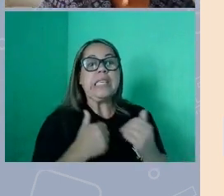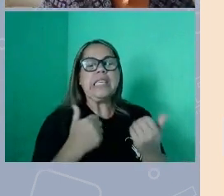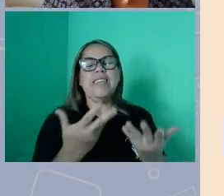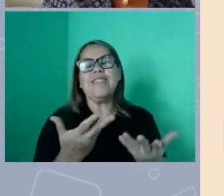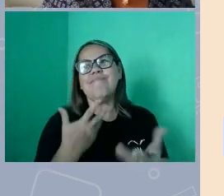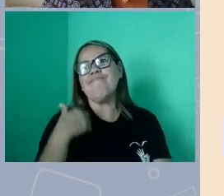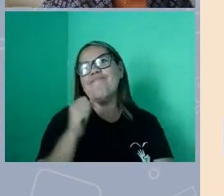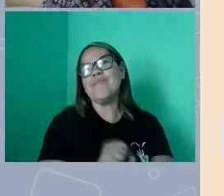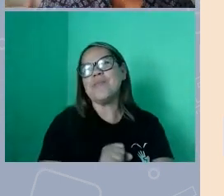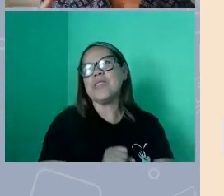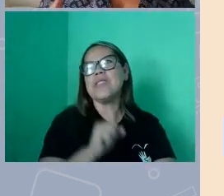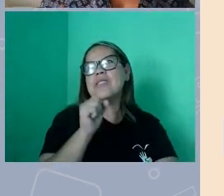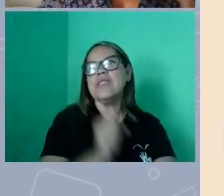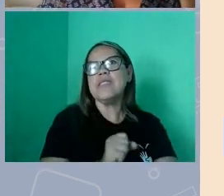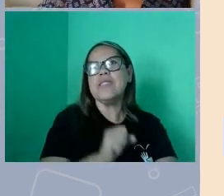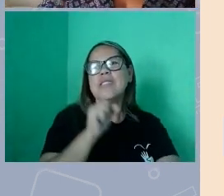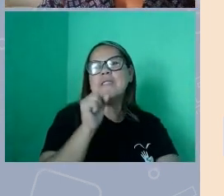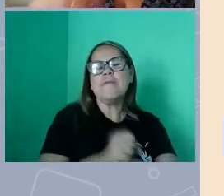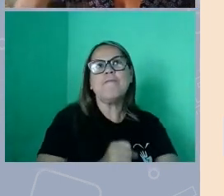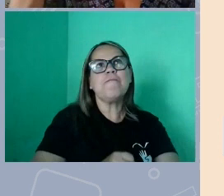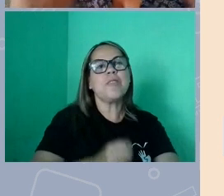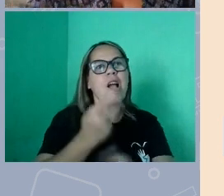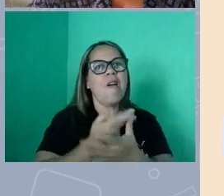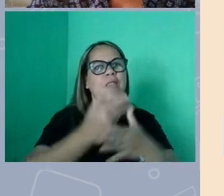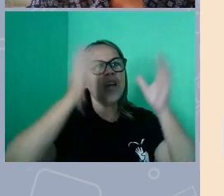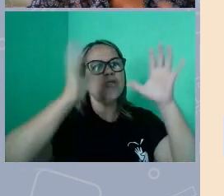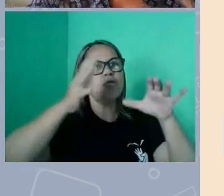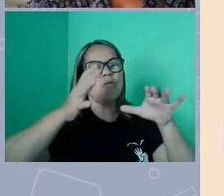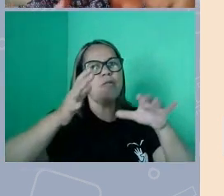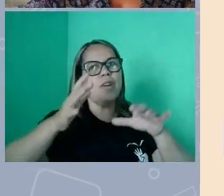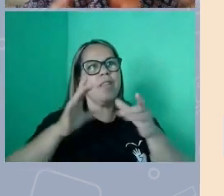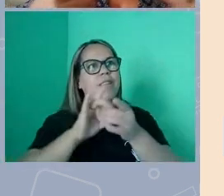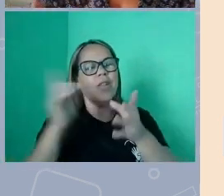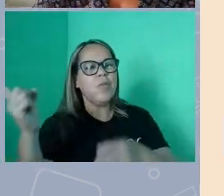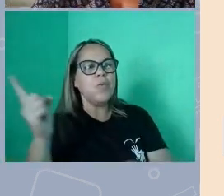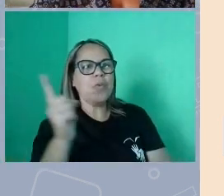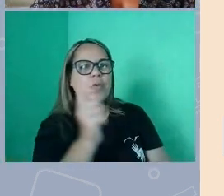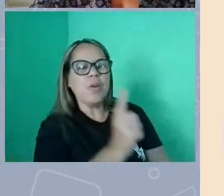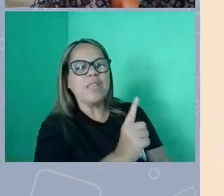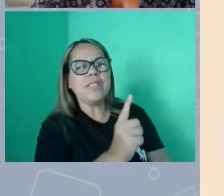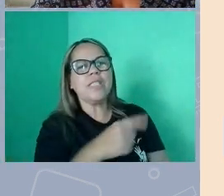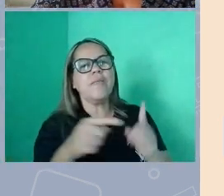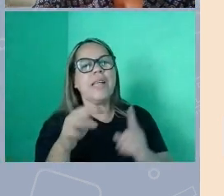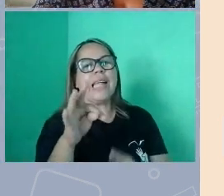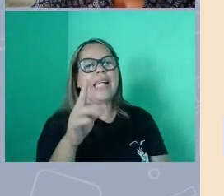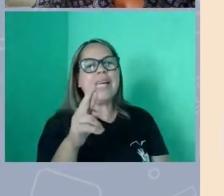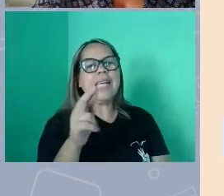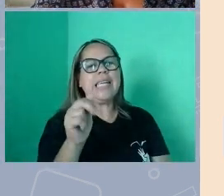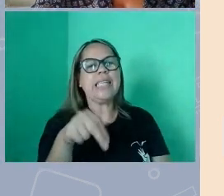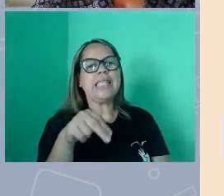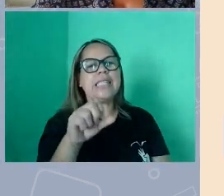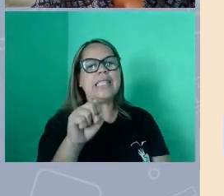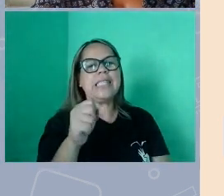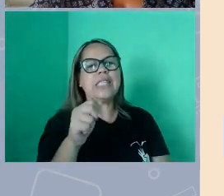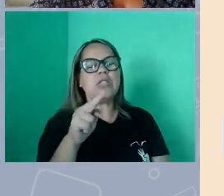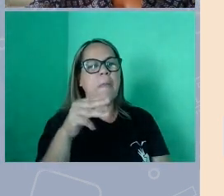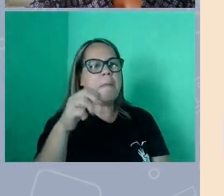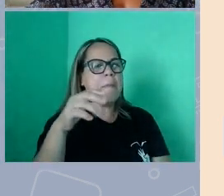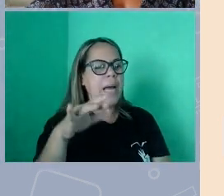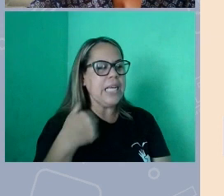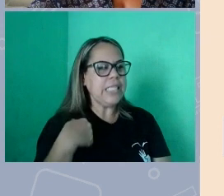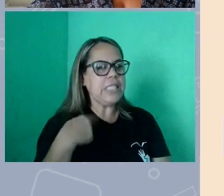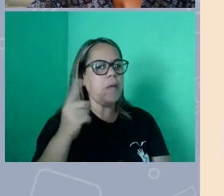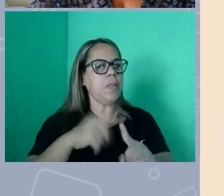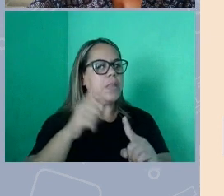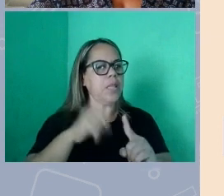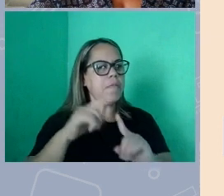esperando a chuva para ele poder voltar então a transumância é um tipo de movimento migratório muito característico né